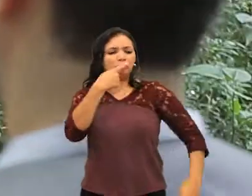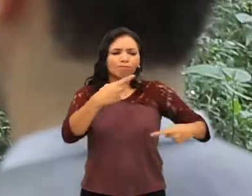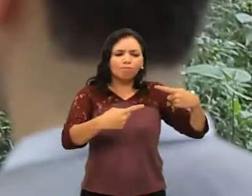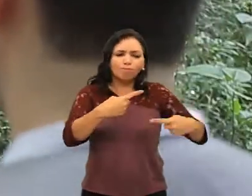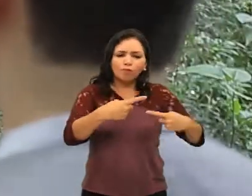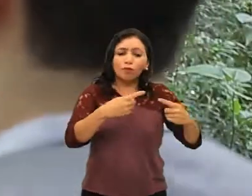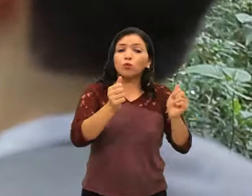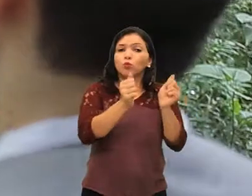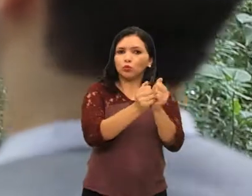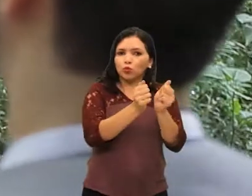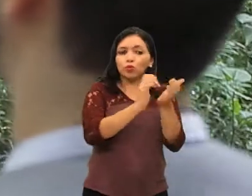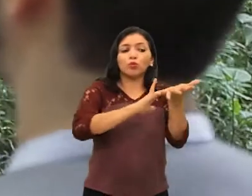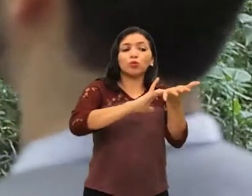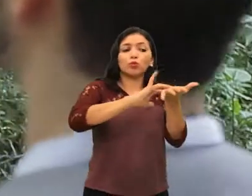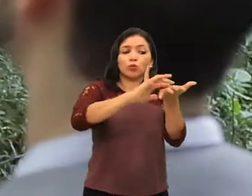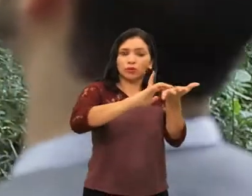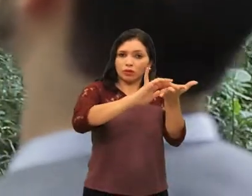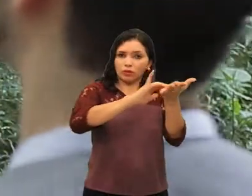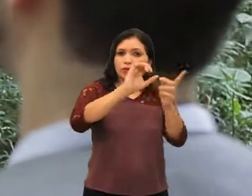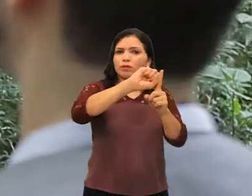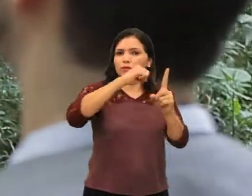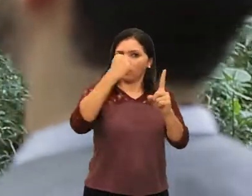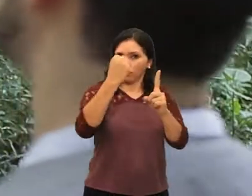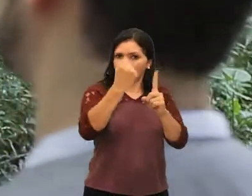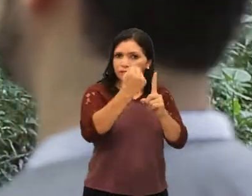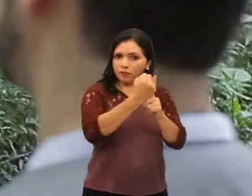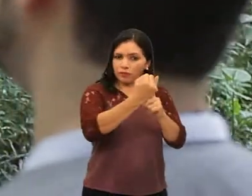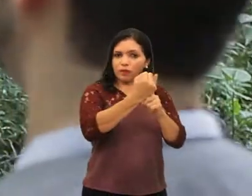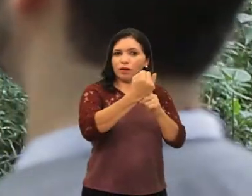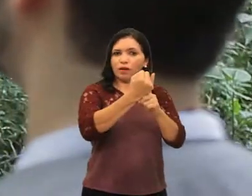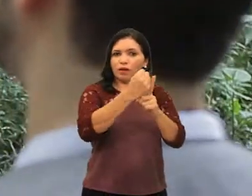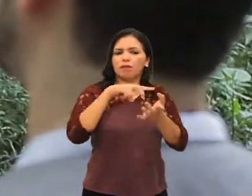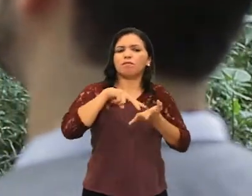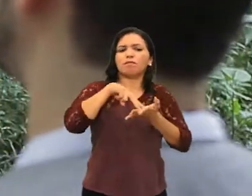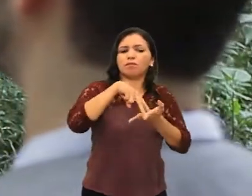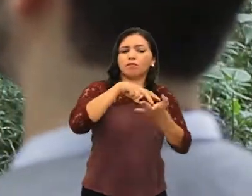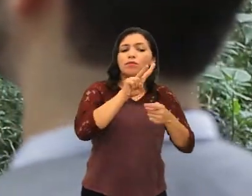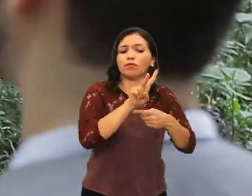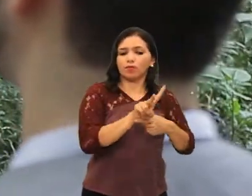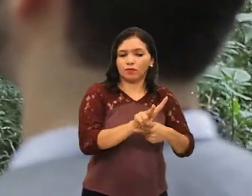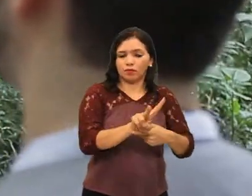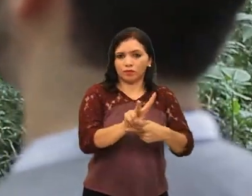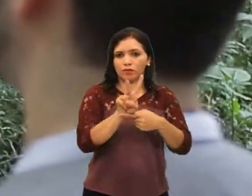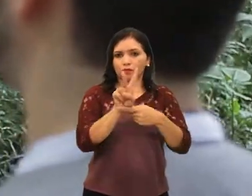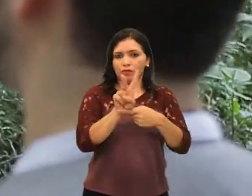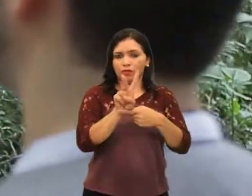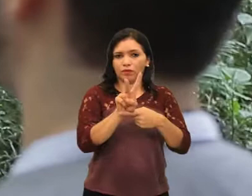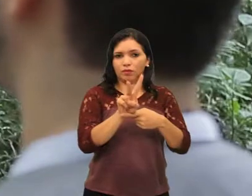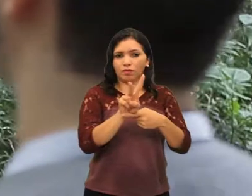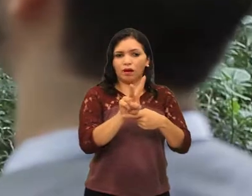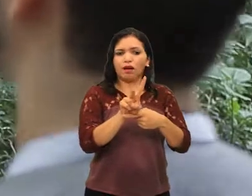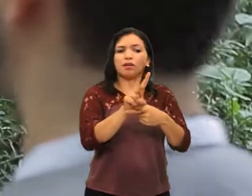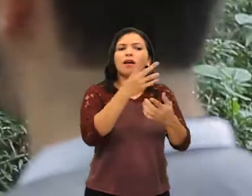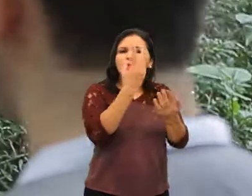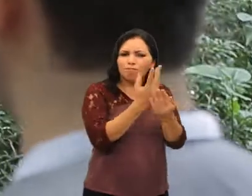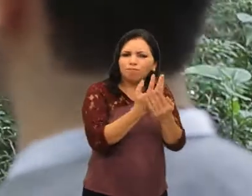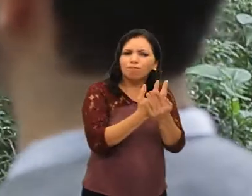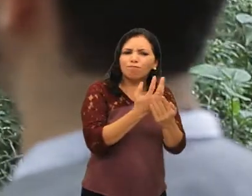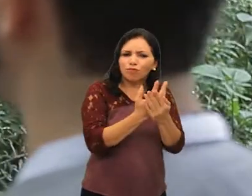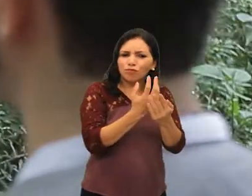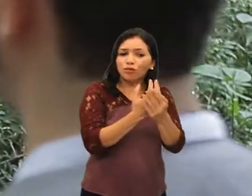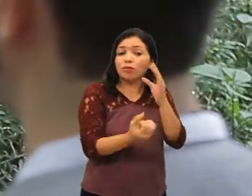com o secretário municipal de Urbanismo e Sustentabilidade, que é a pasta que está estudando a